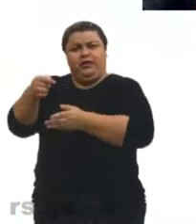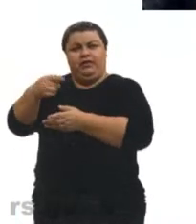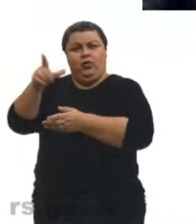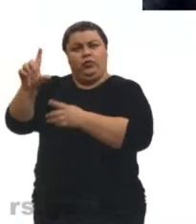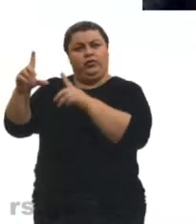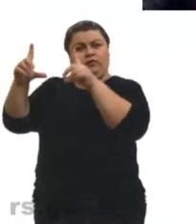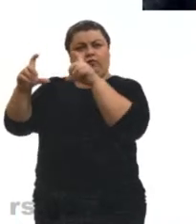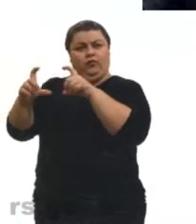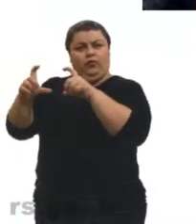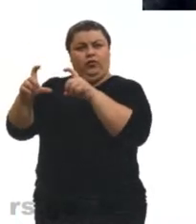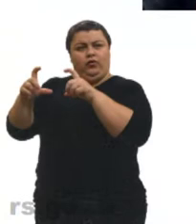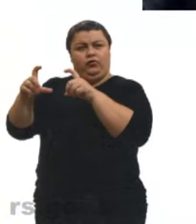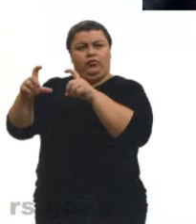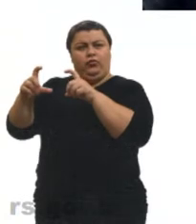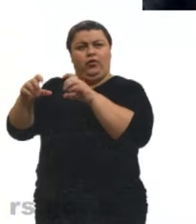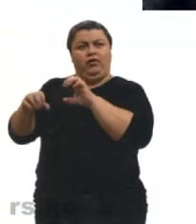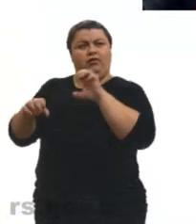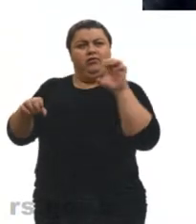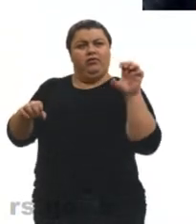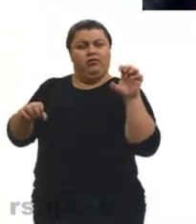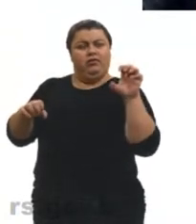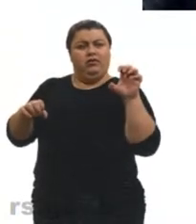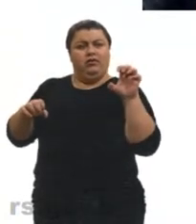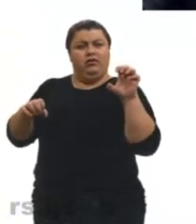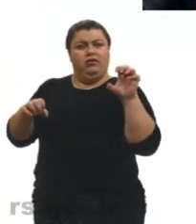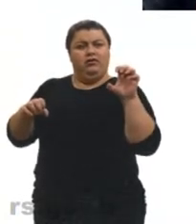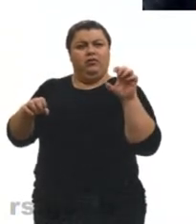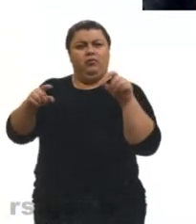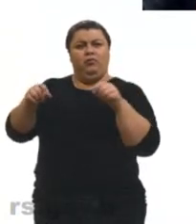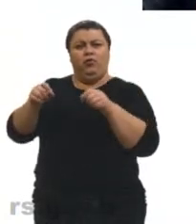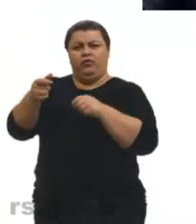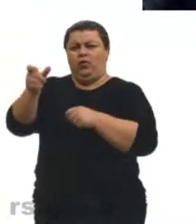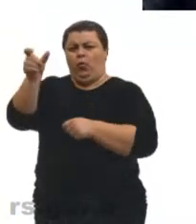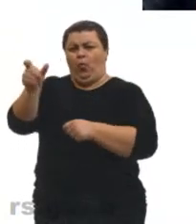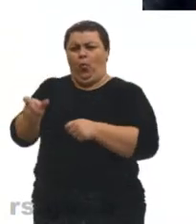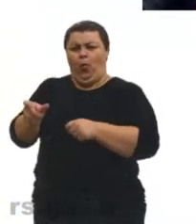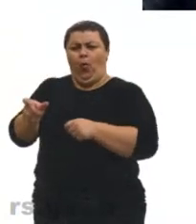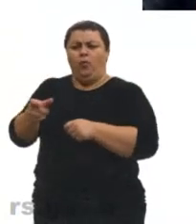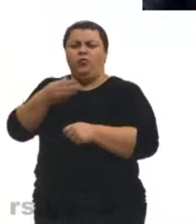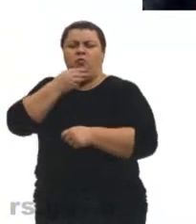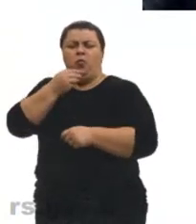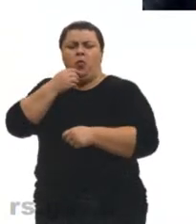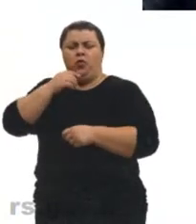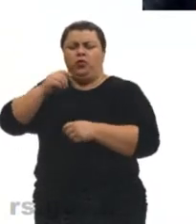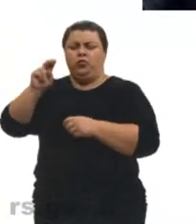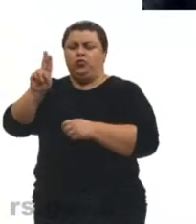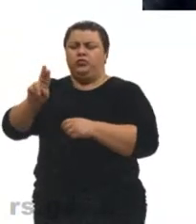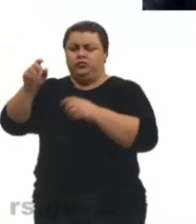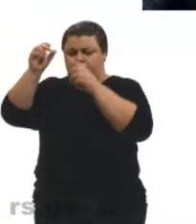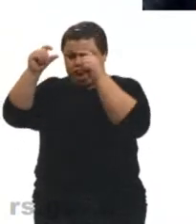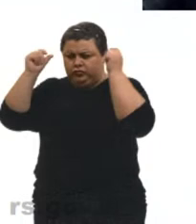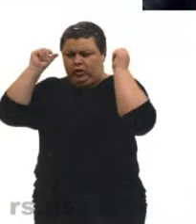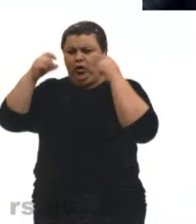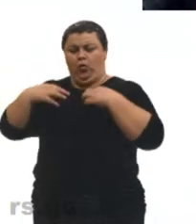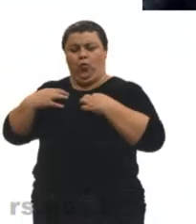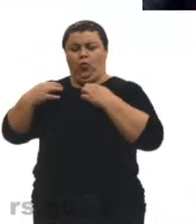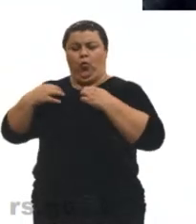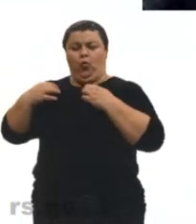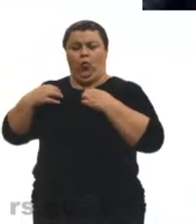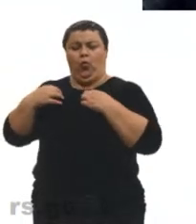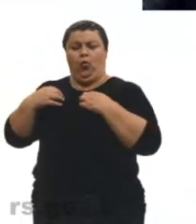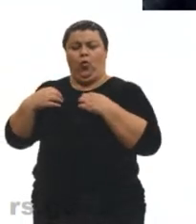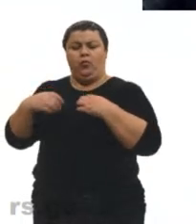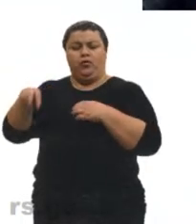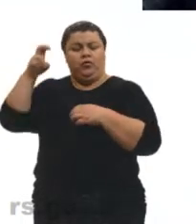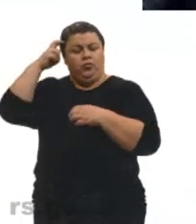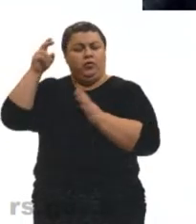outra foto né esquerda mostra um colonizador é um homem branco de barba chapéu com roupas mais tradicionais